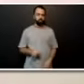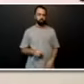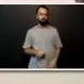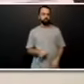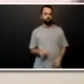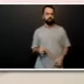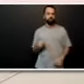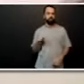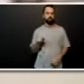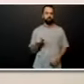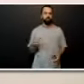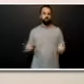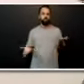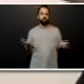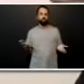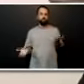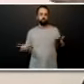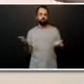relativos.